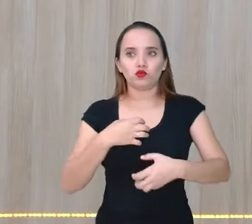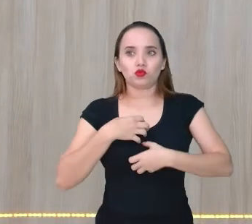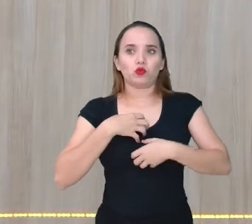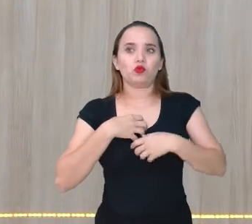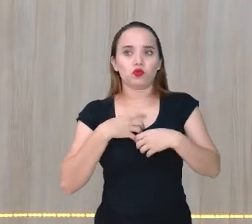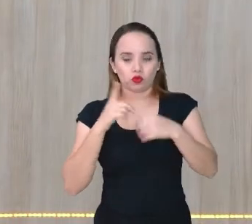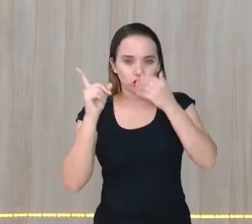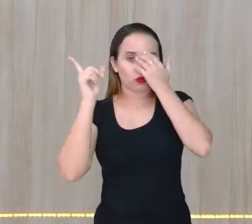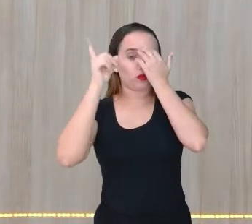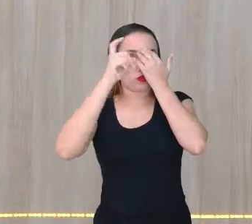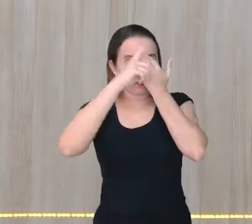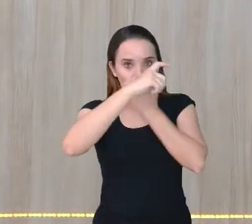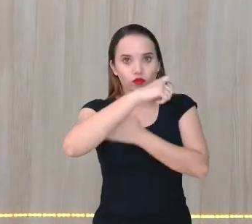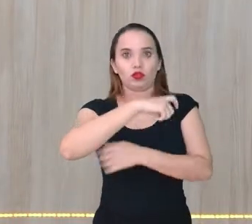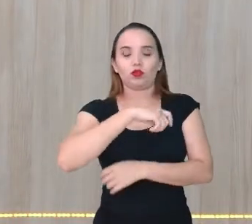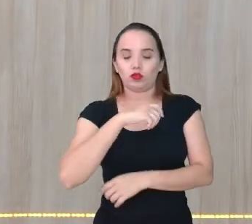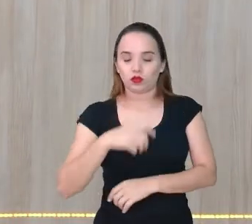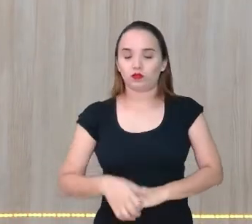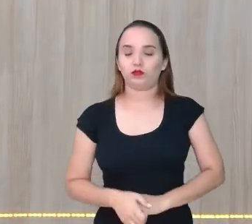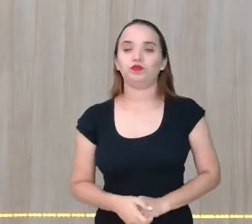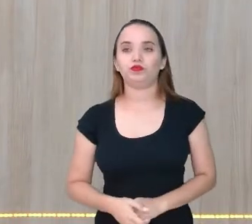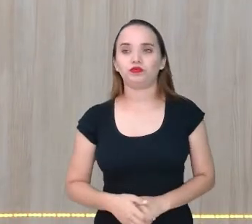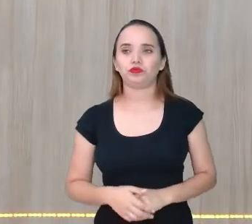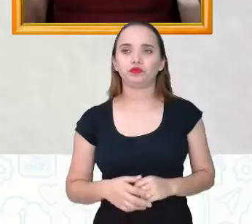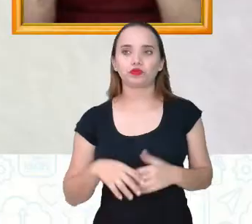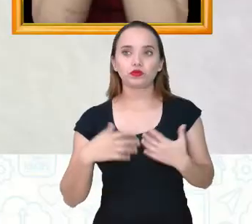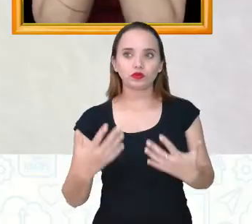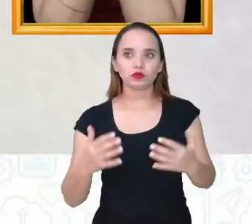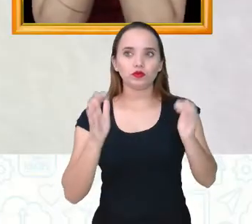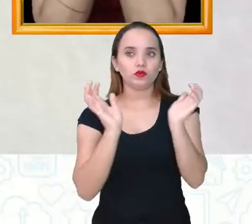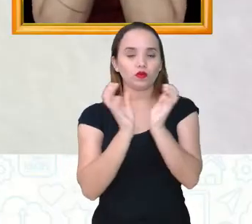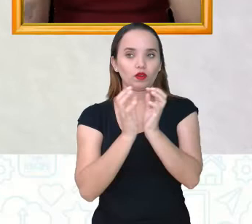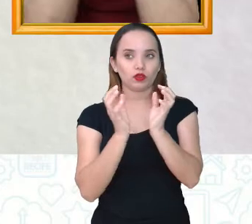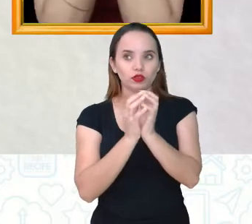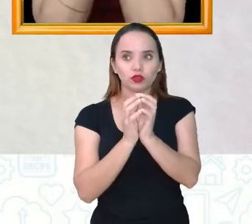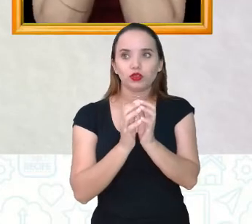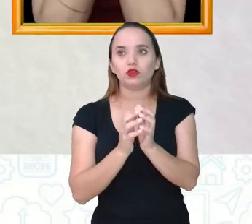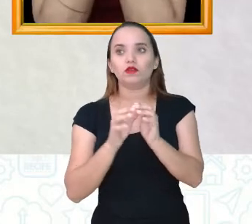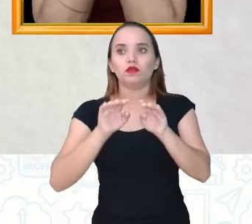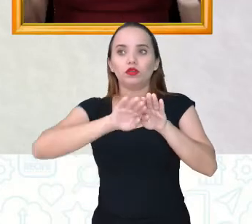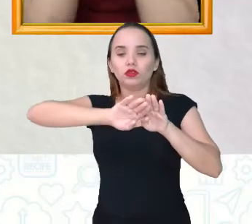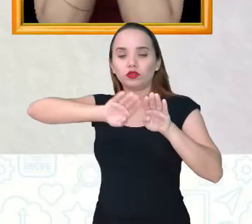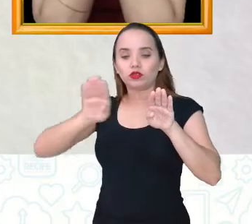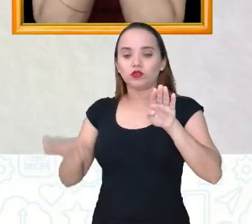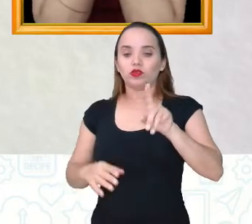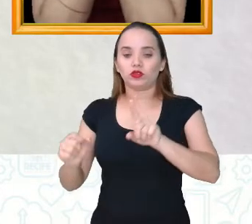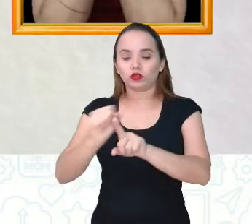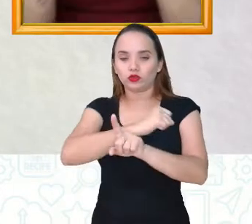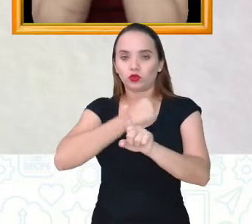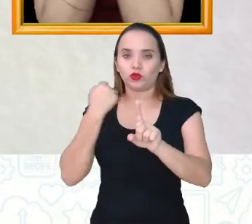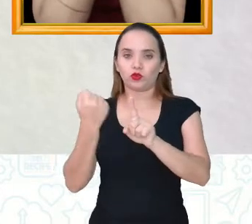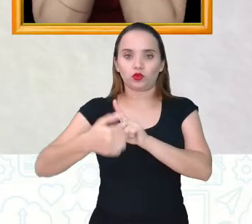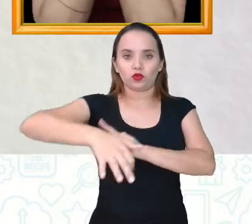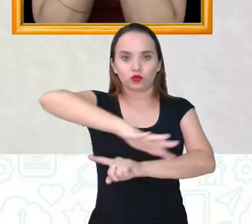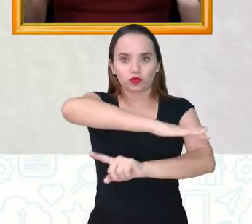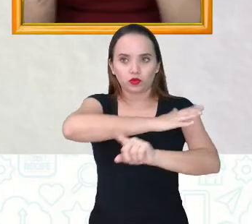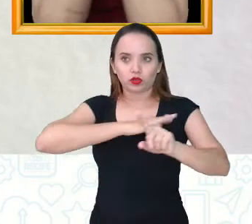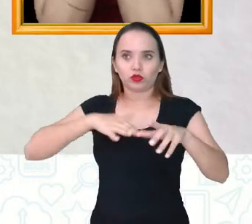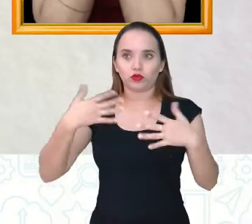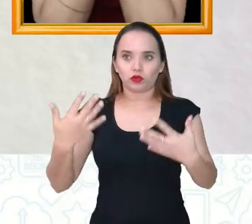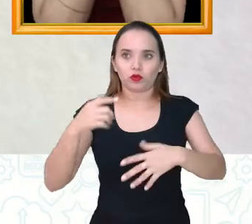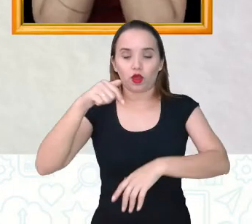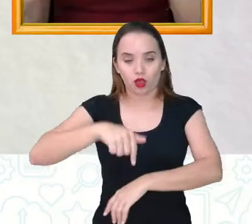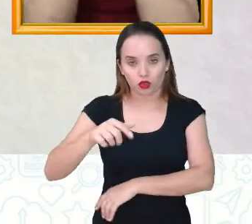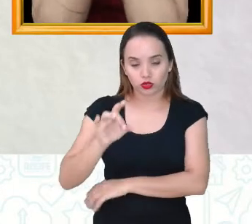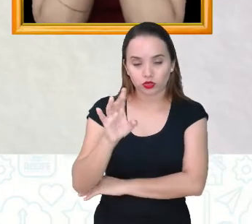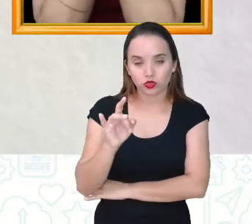Então, olha aí, Recife e a desigualdade socioambiental. Apenas 43% da população aqui